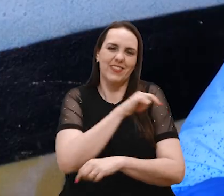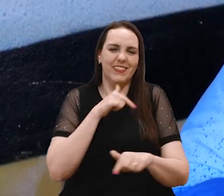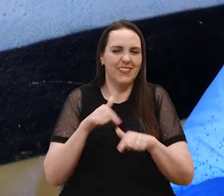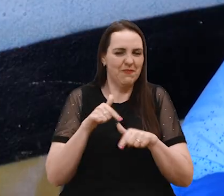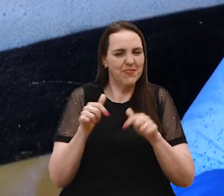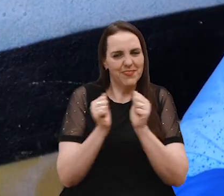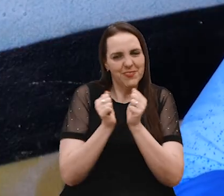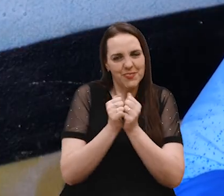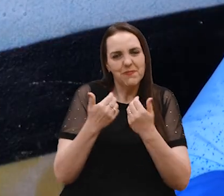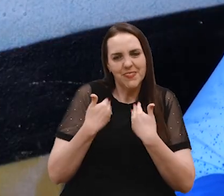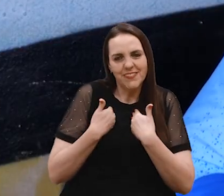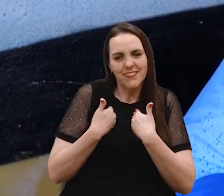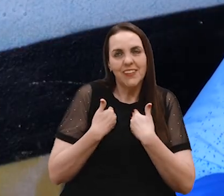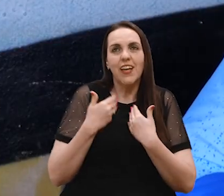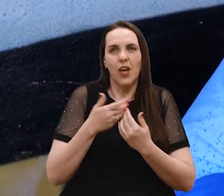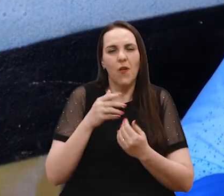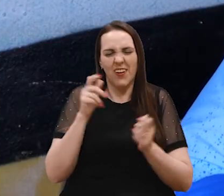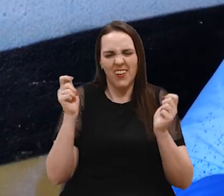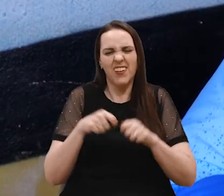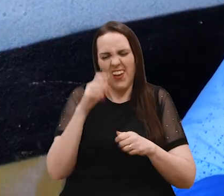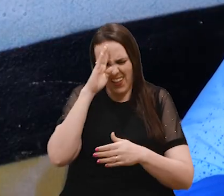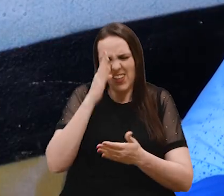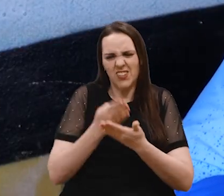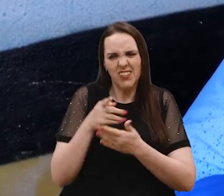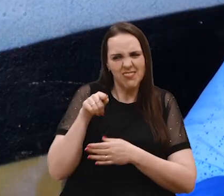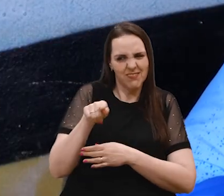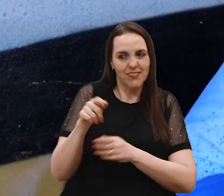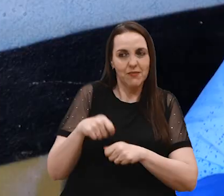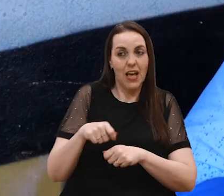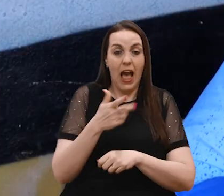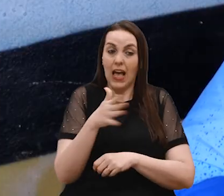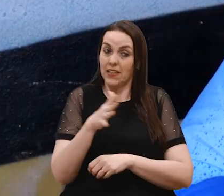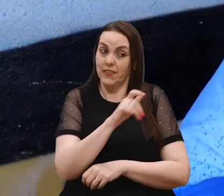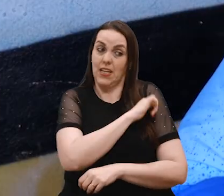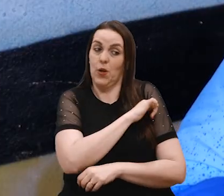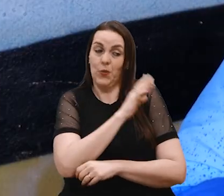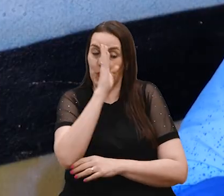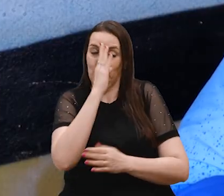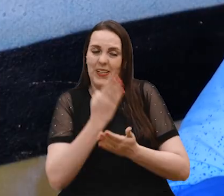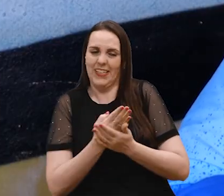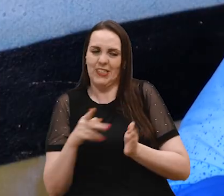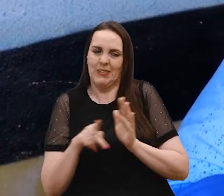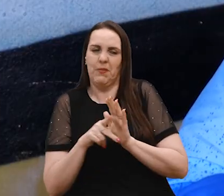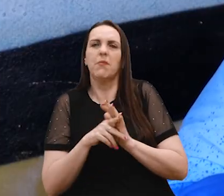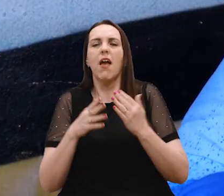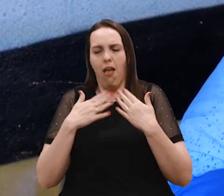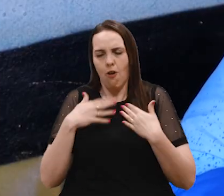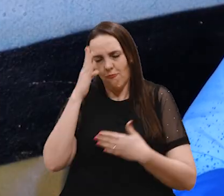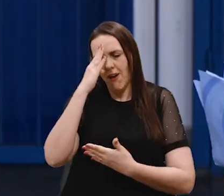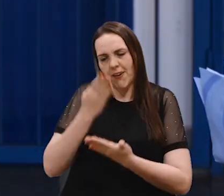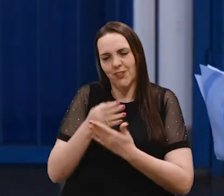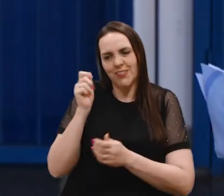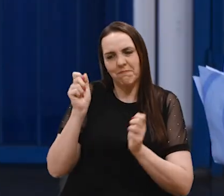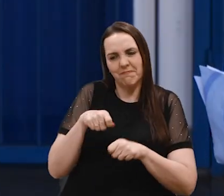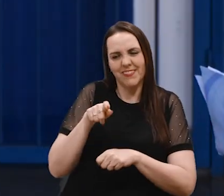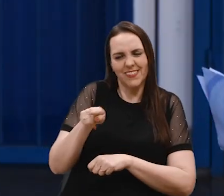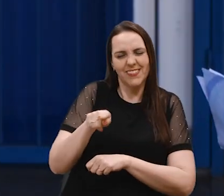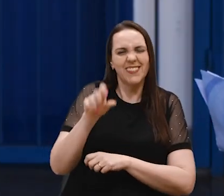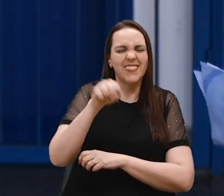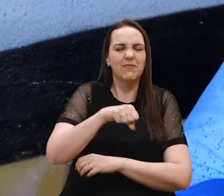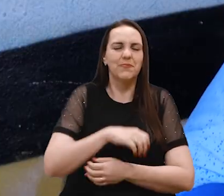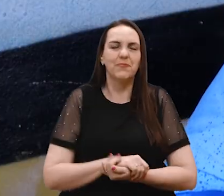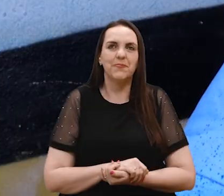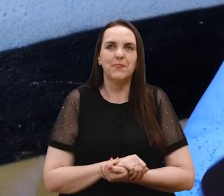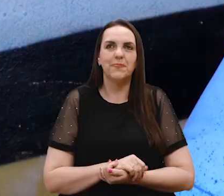ali comigo, e eu acho que eles têm muito potencial para. E eles às vezes não acreditam neles, mas eu sempre digo que eu acredito no potencial deles,